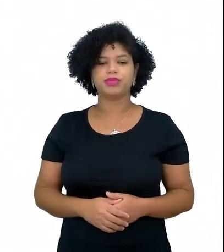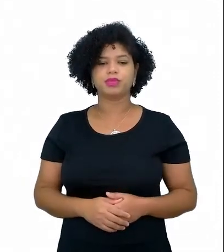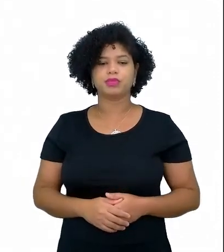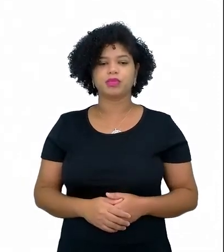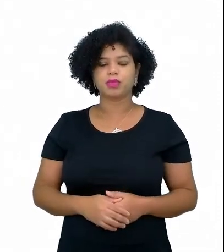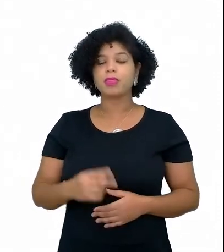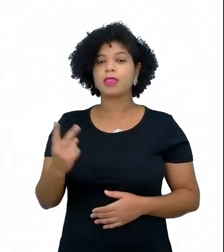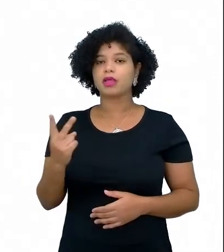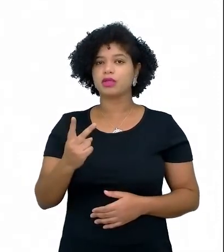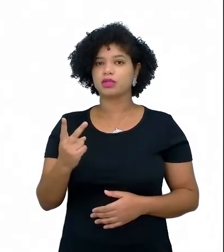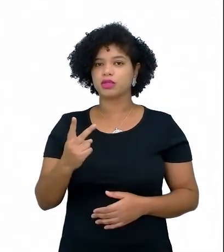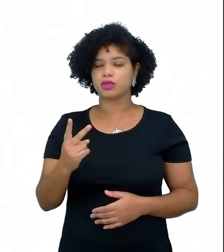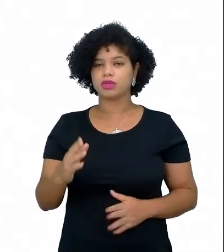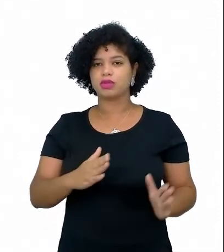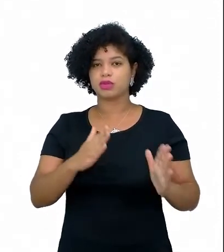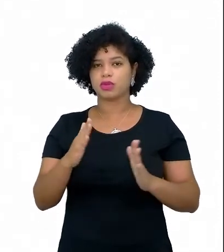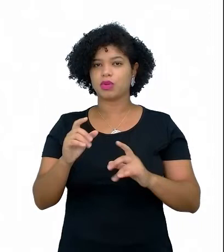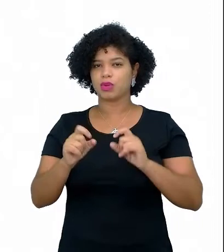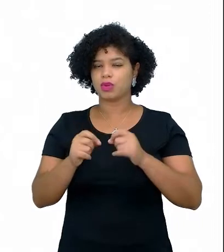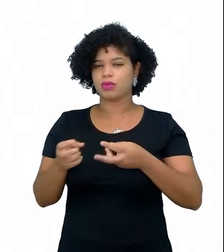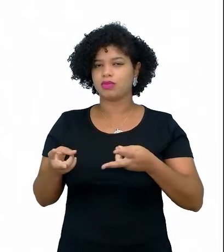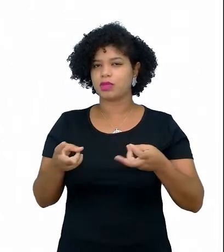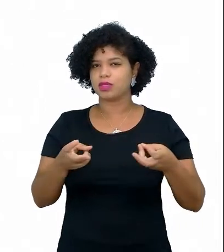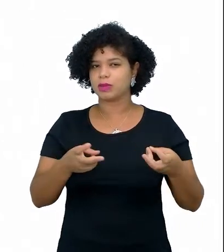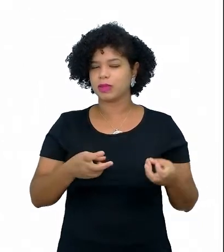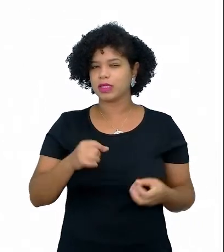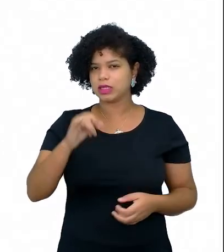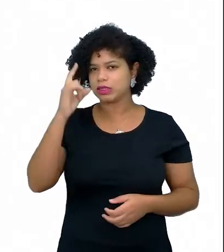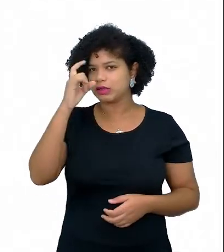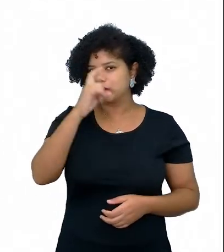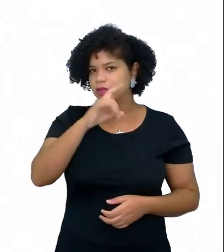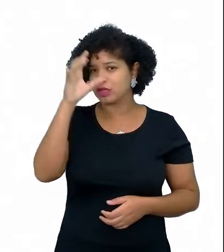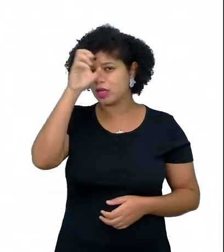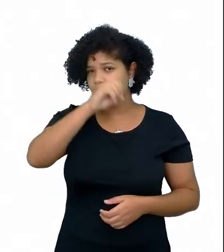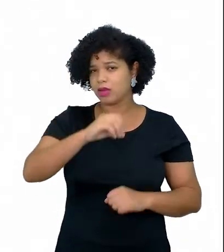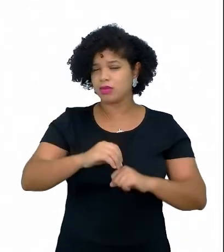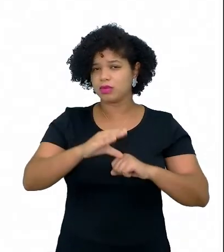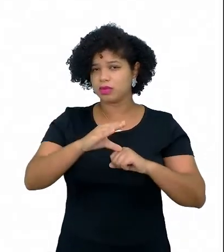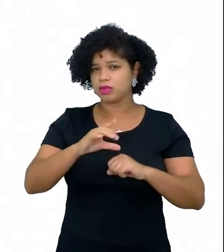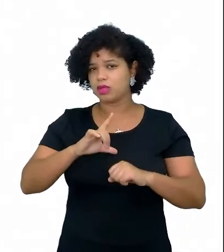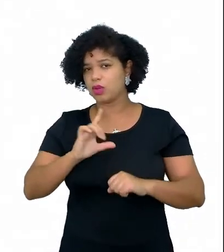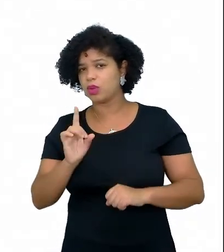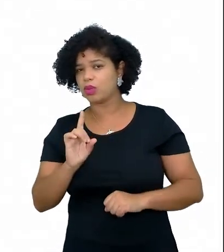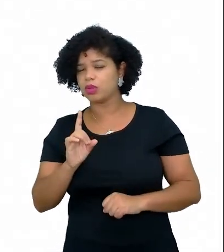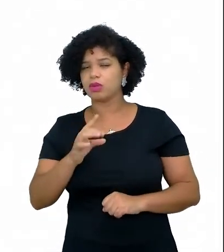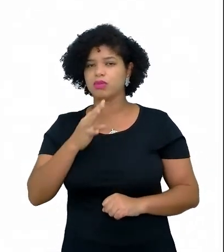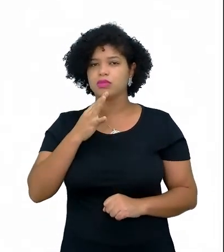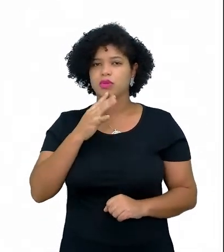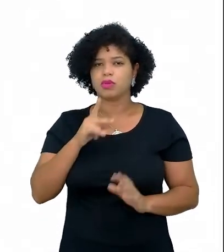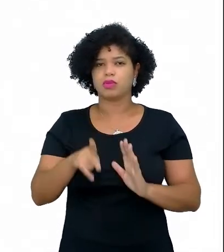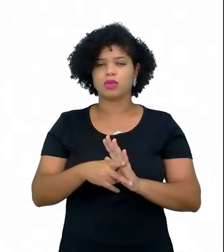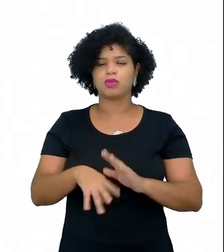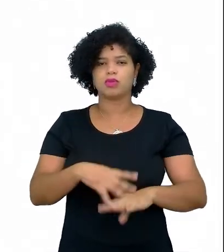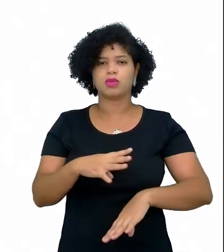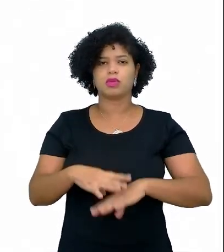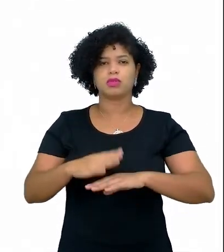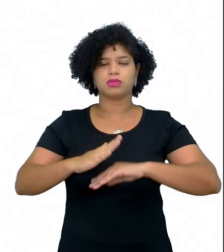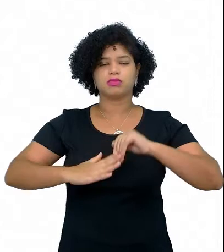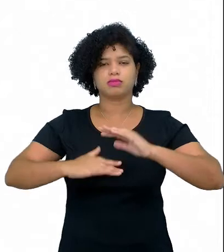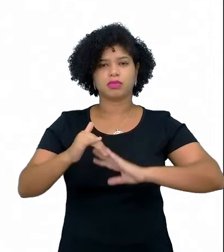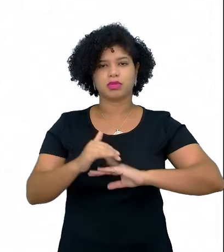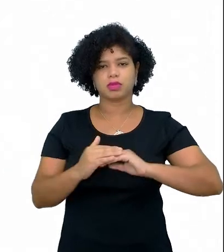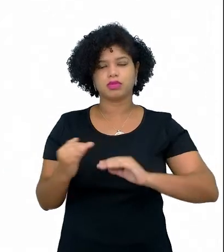segunda etapa, nós vamos identificar as dificuldades de aprendizagem e de conhecimentos matemáticos que os estudantes têm relacionados à habilidade